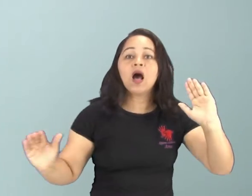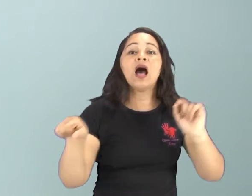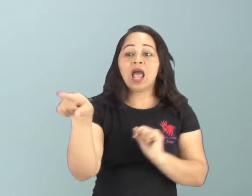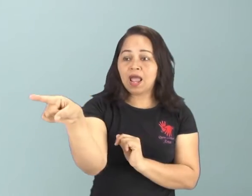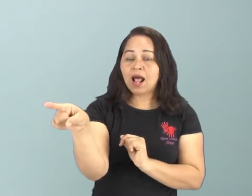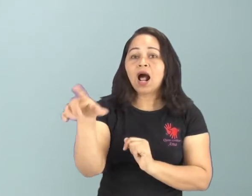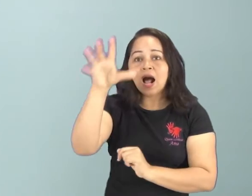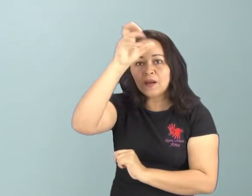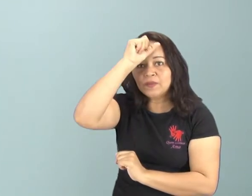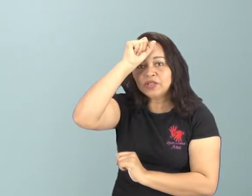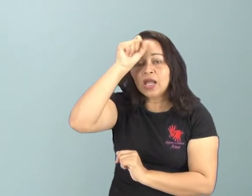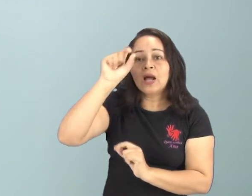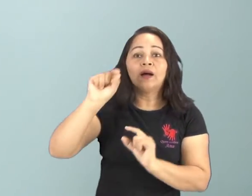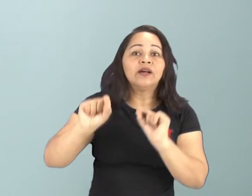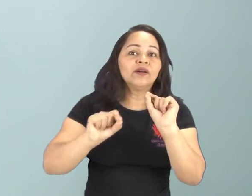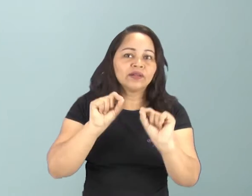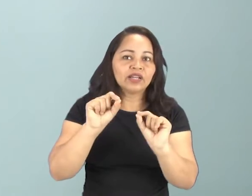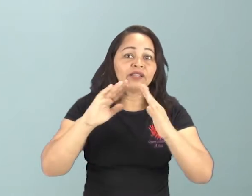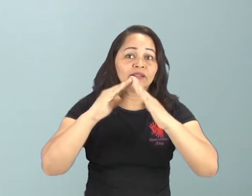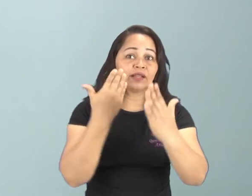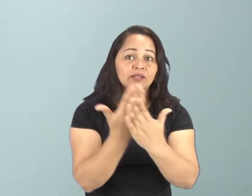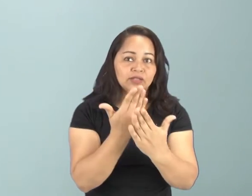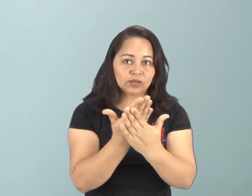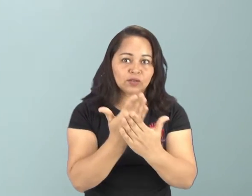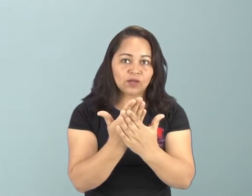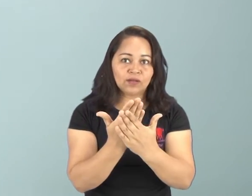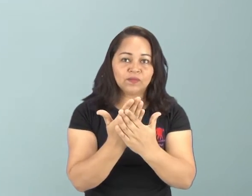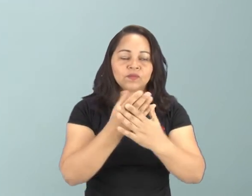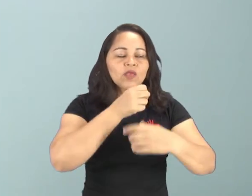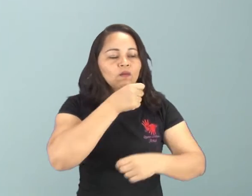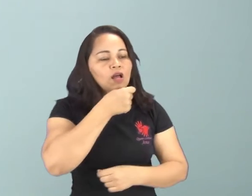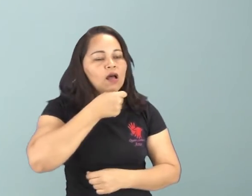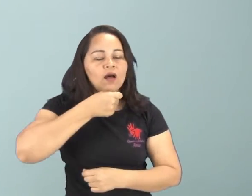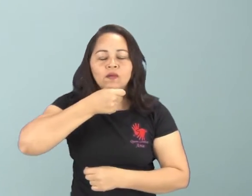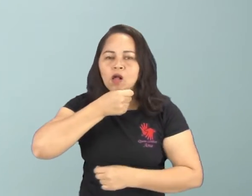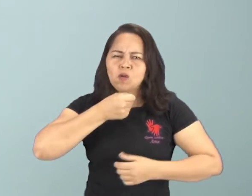nessa escola, onde ele foi para fazer ópera,